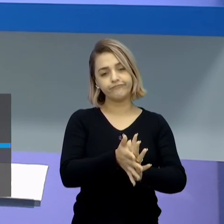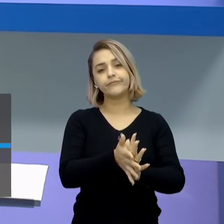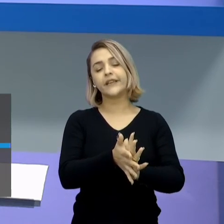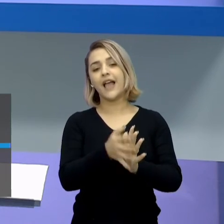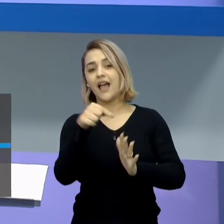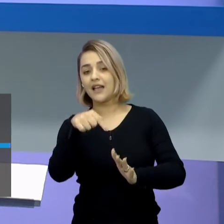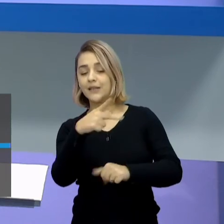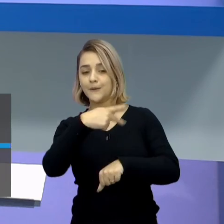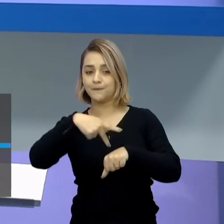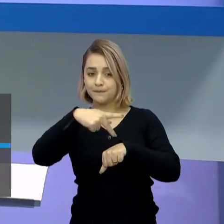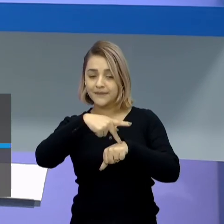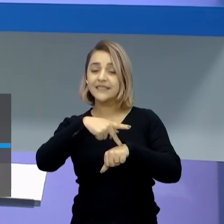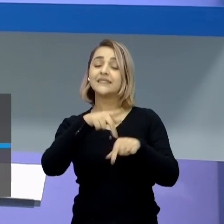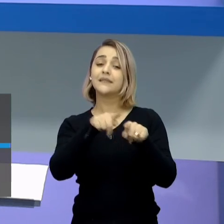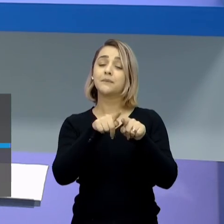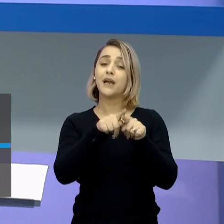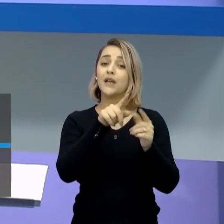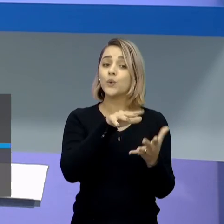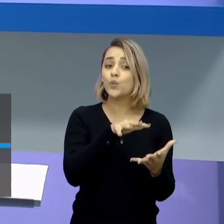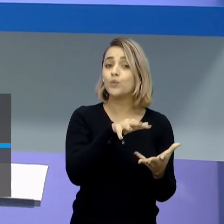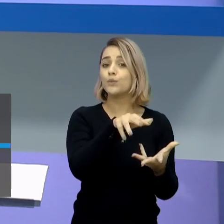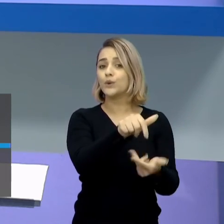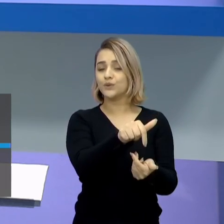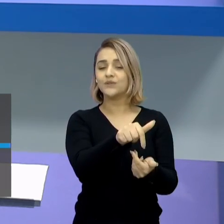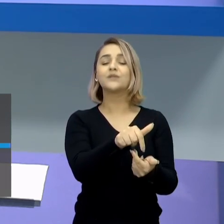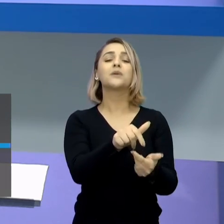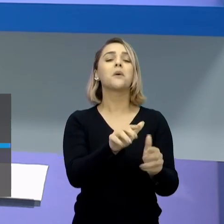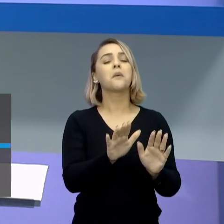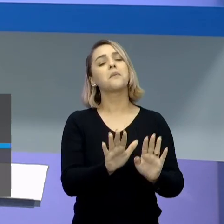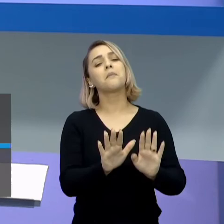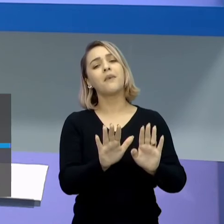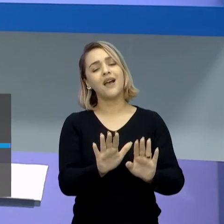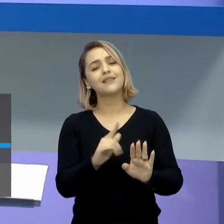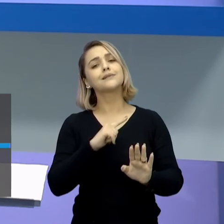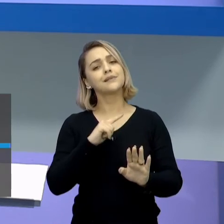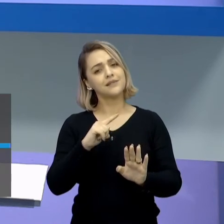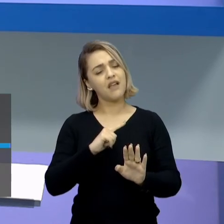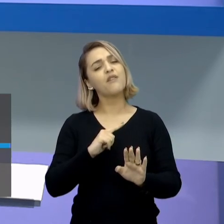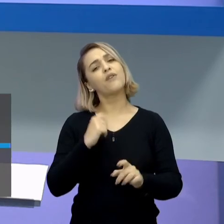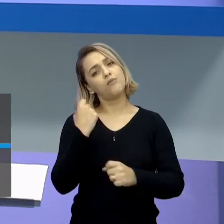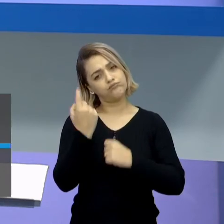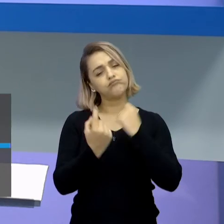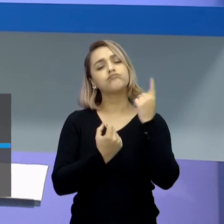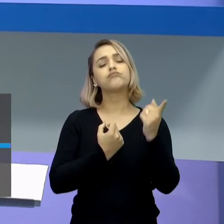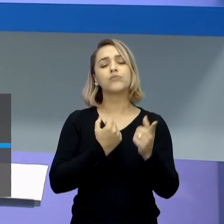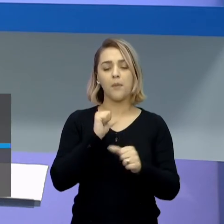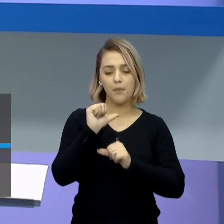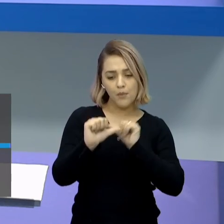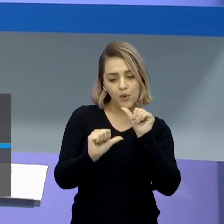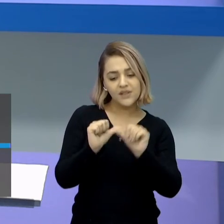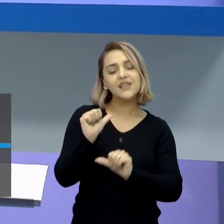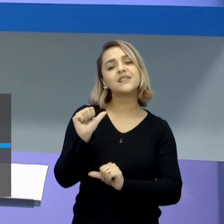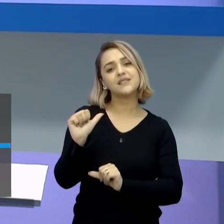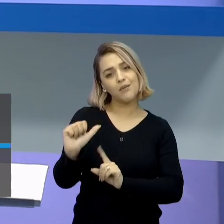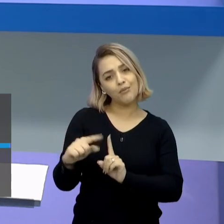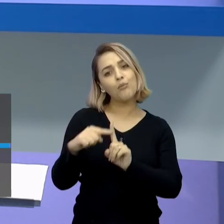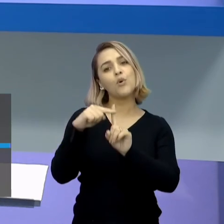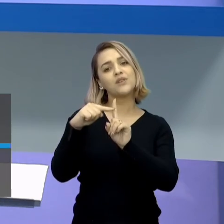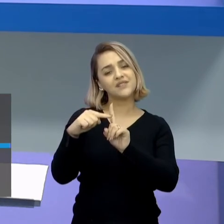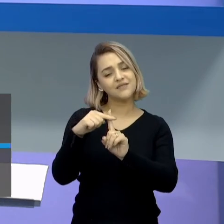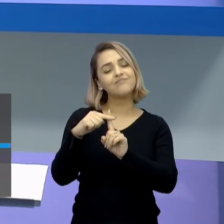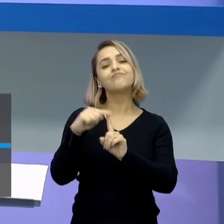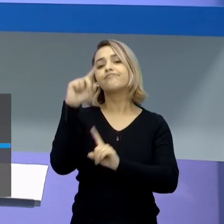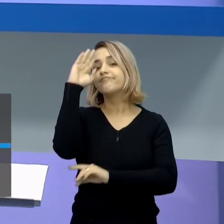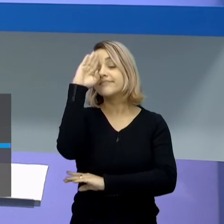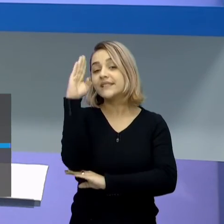aí à parte da pandemia, a gente também teve mudanças positivas, né, como principalmente o